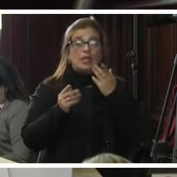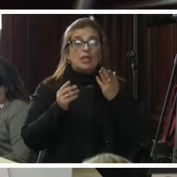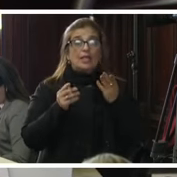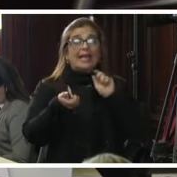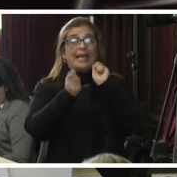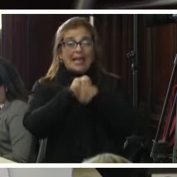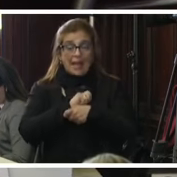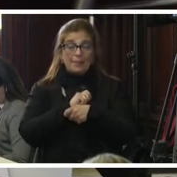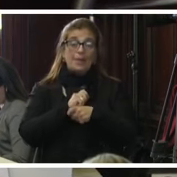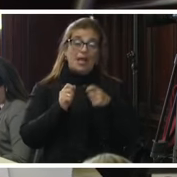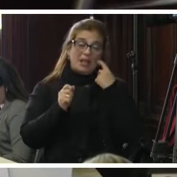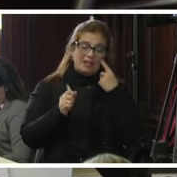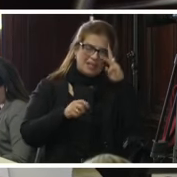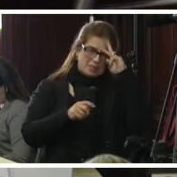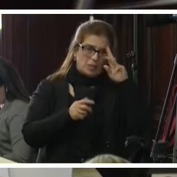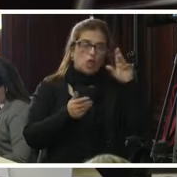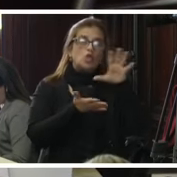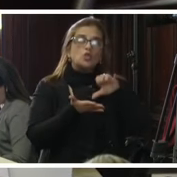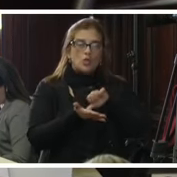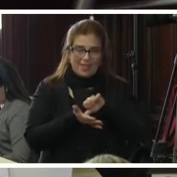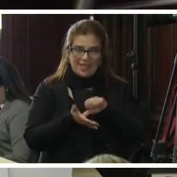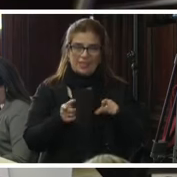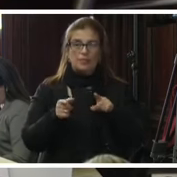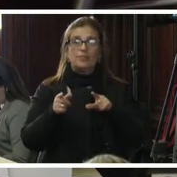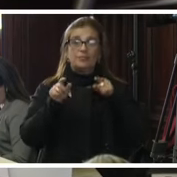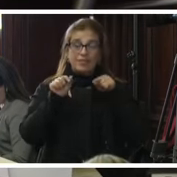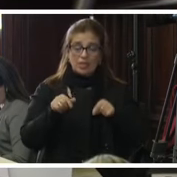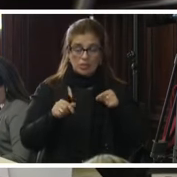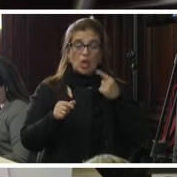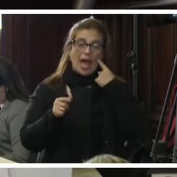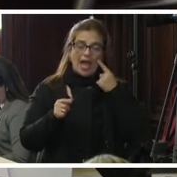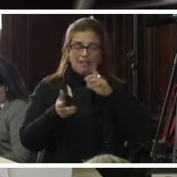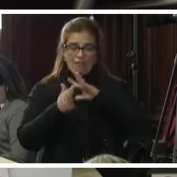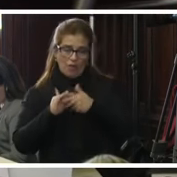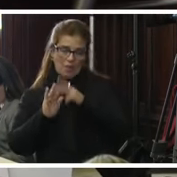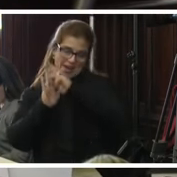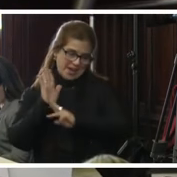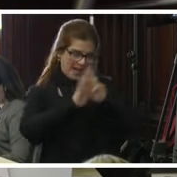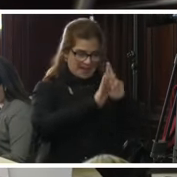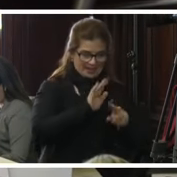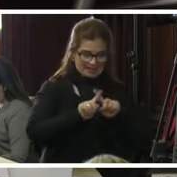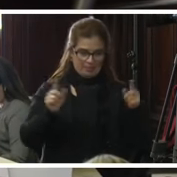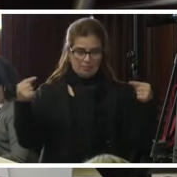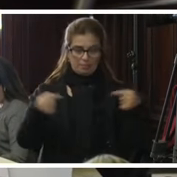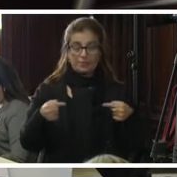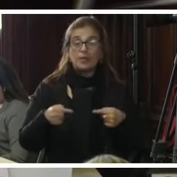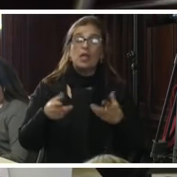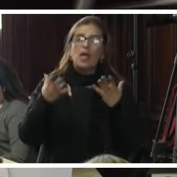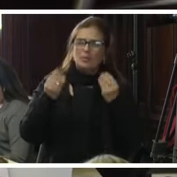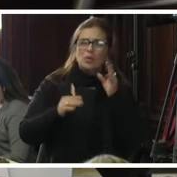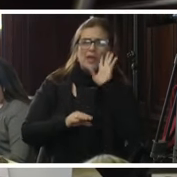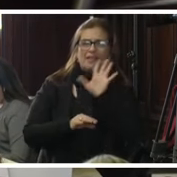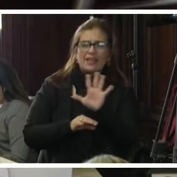de subcidadania, o que está em total contradição com os parâmetros estabelecidos por esta comissão, muito distante do